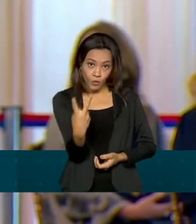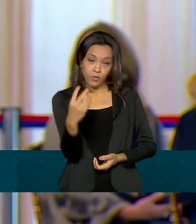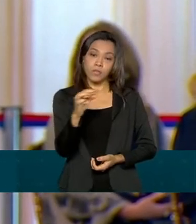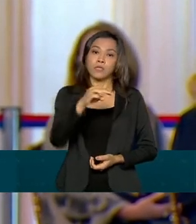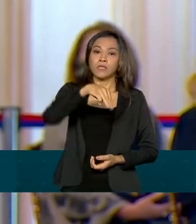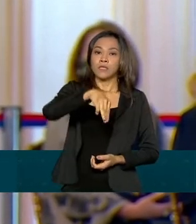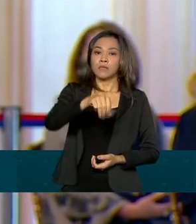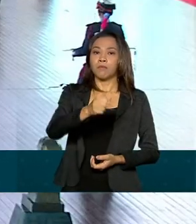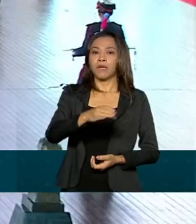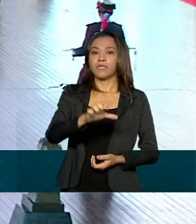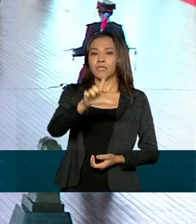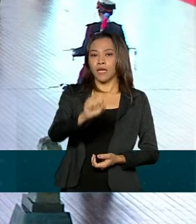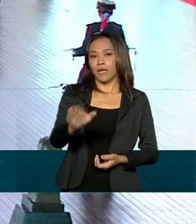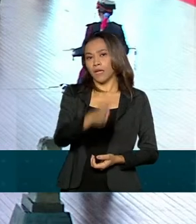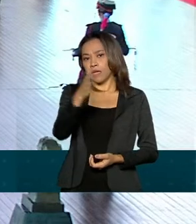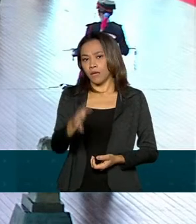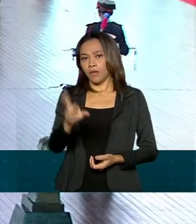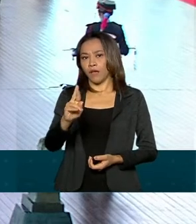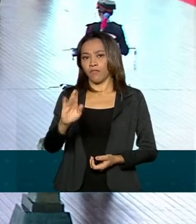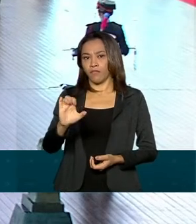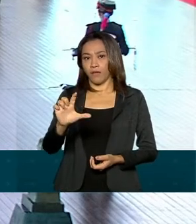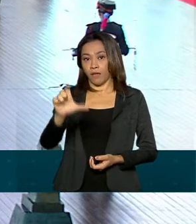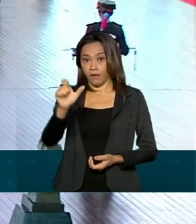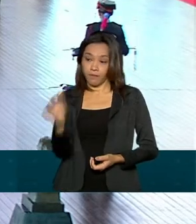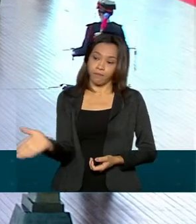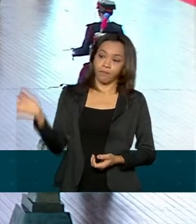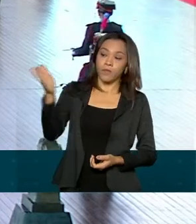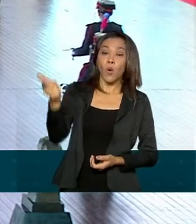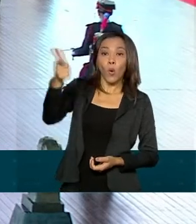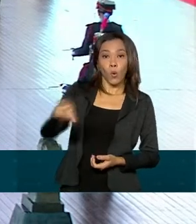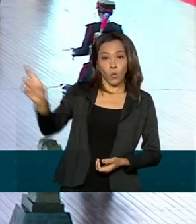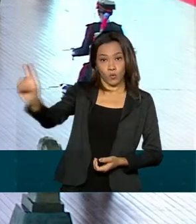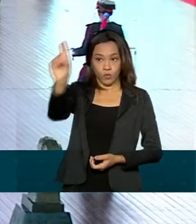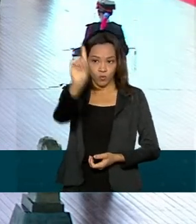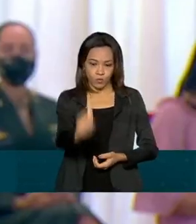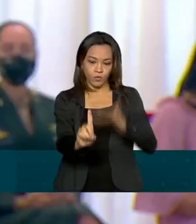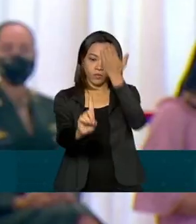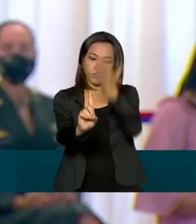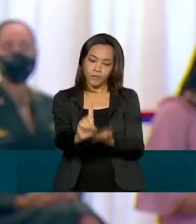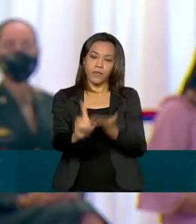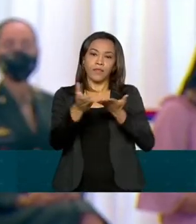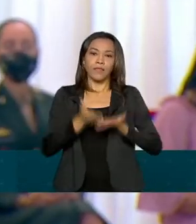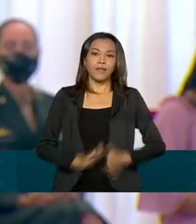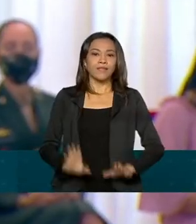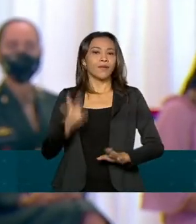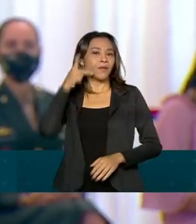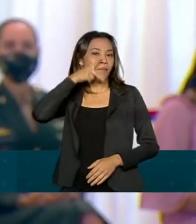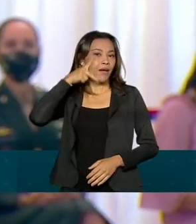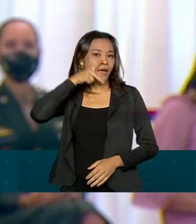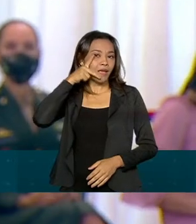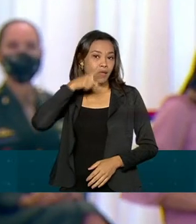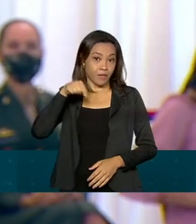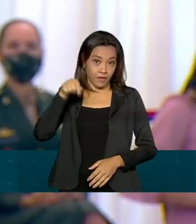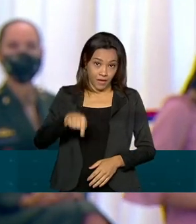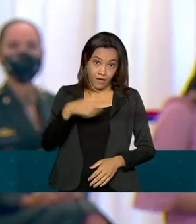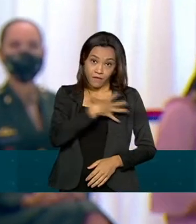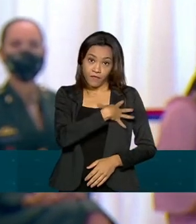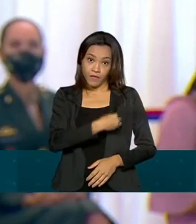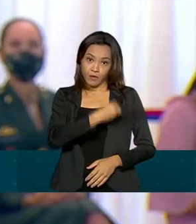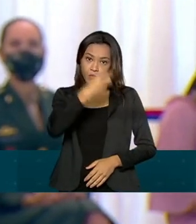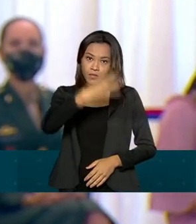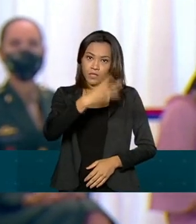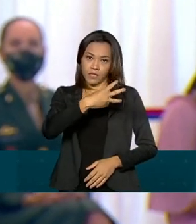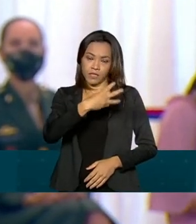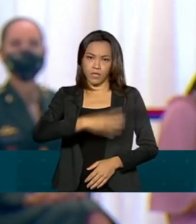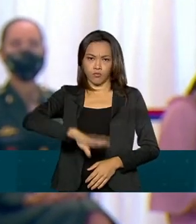e Rafaela Carlos José Rocha Lima natural de Sousa Paraíba filho do 3º sargento do